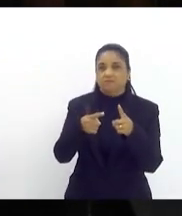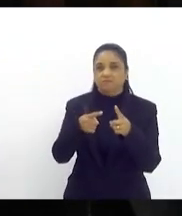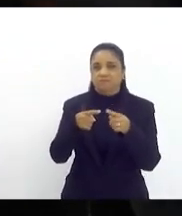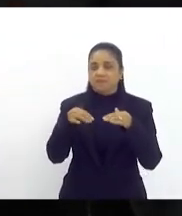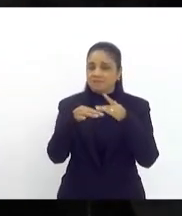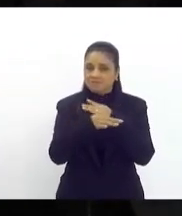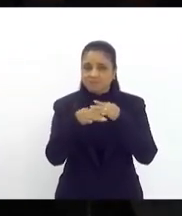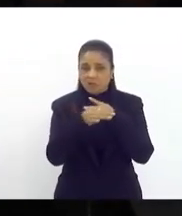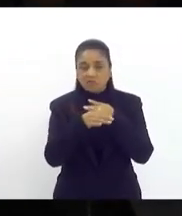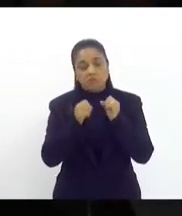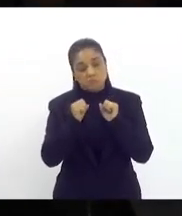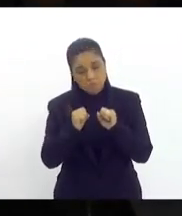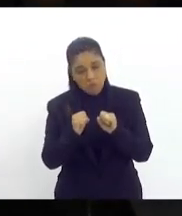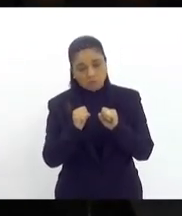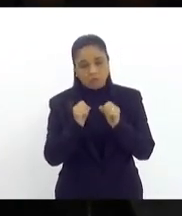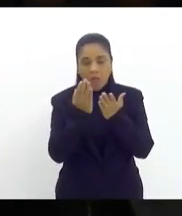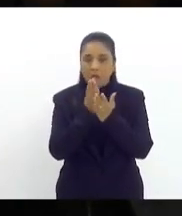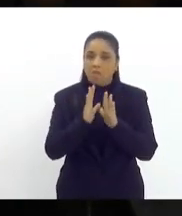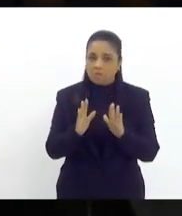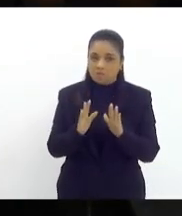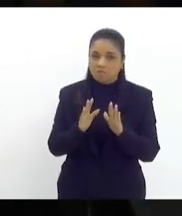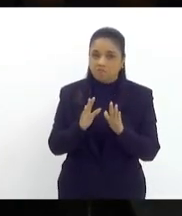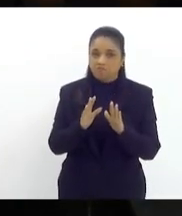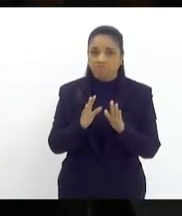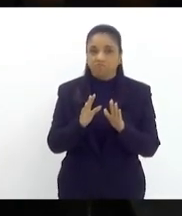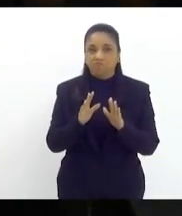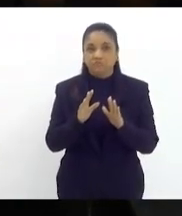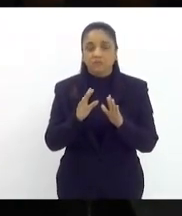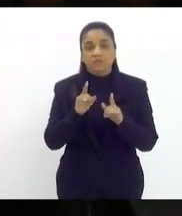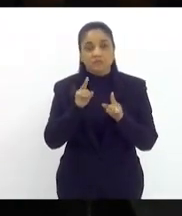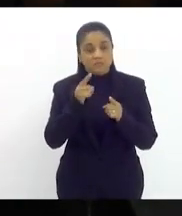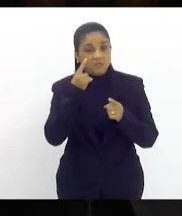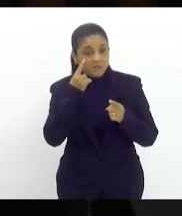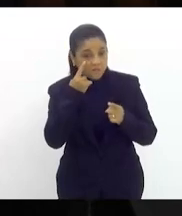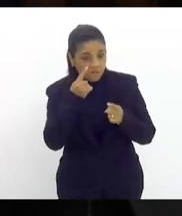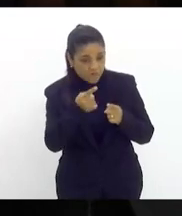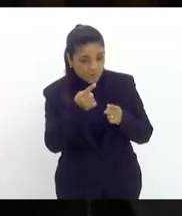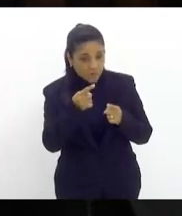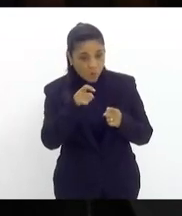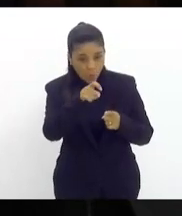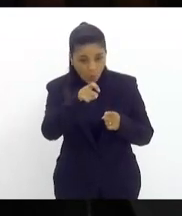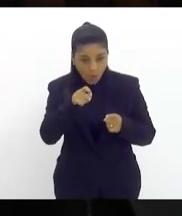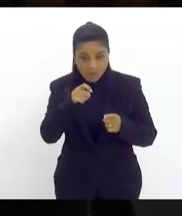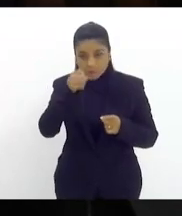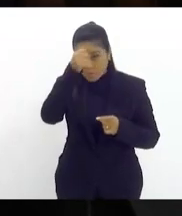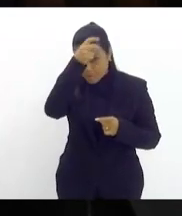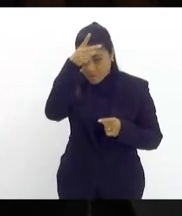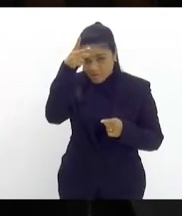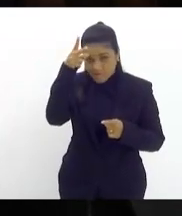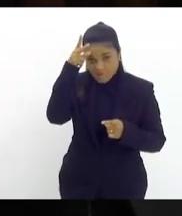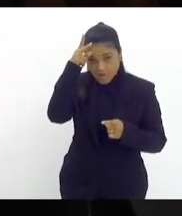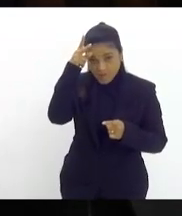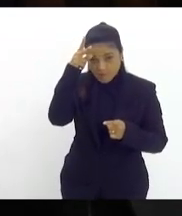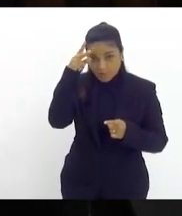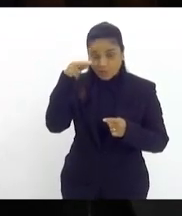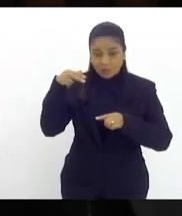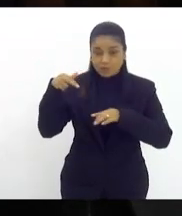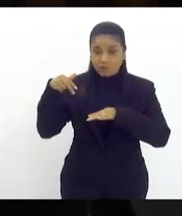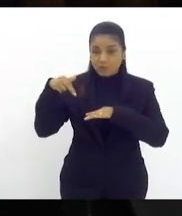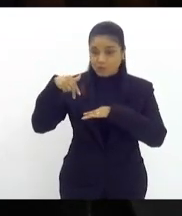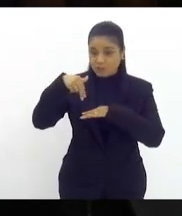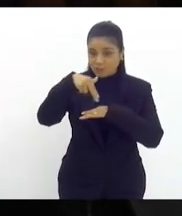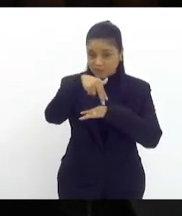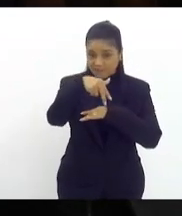dar um basta nisso. Vocês viram onde o ex-prefeitinho de voz fina estava desfilando o que ele